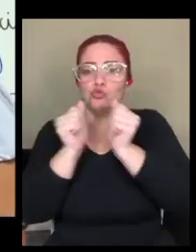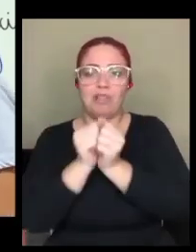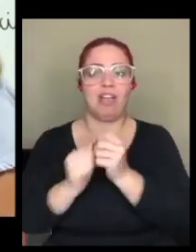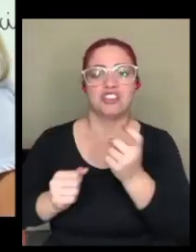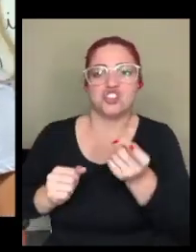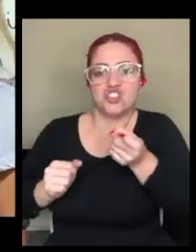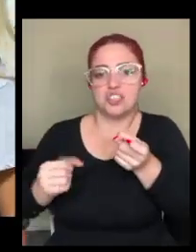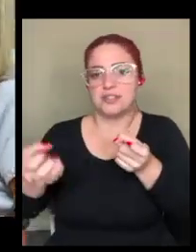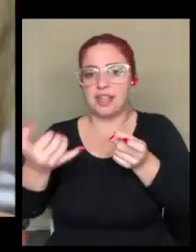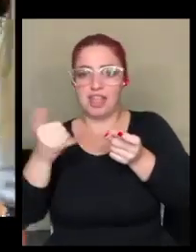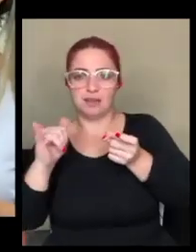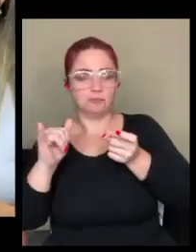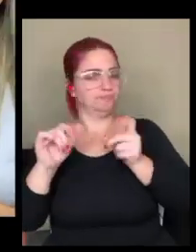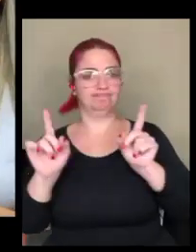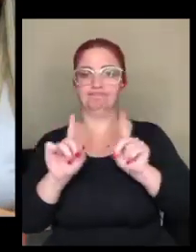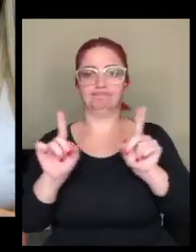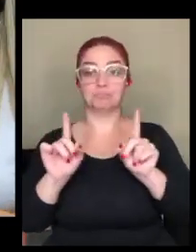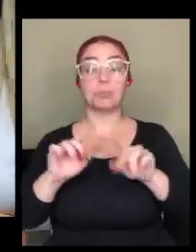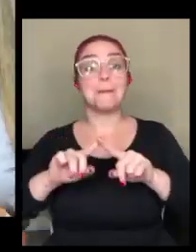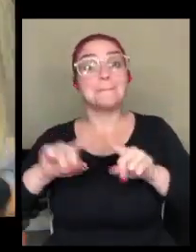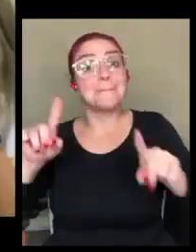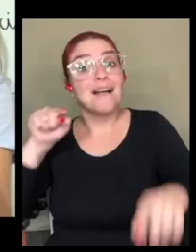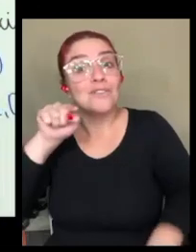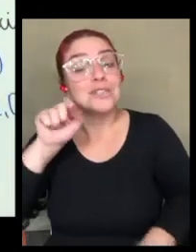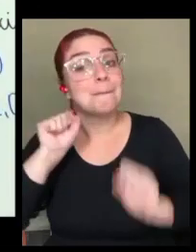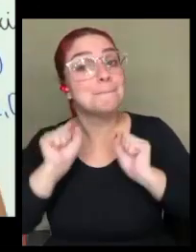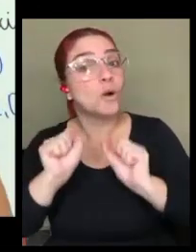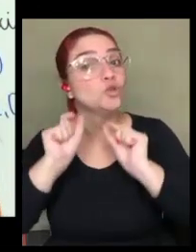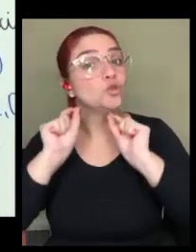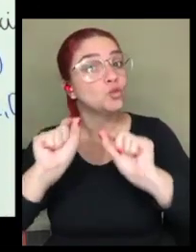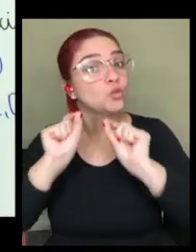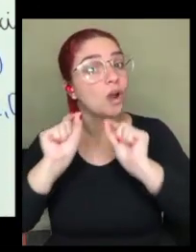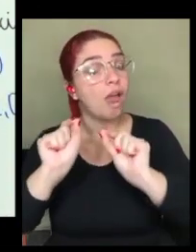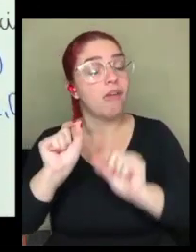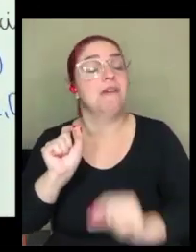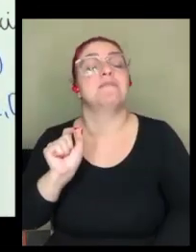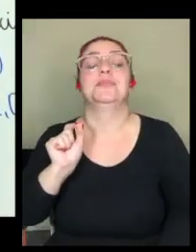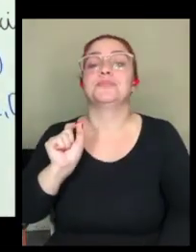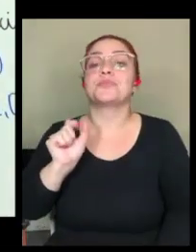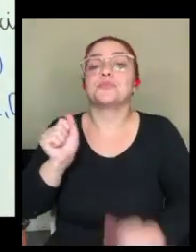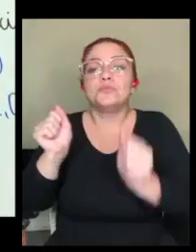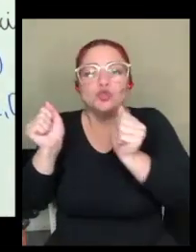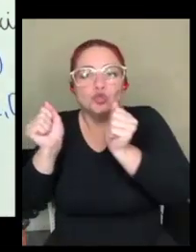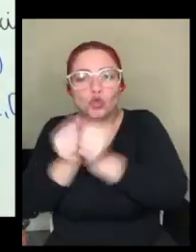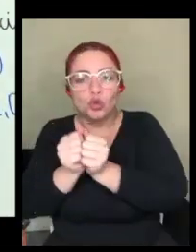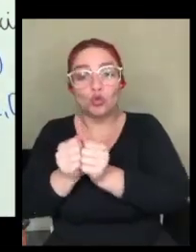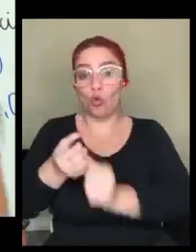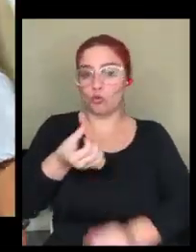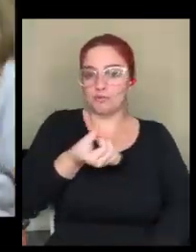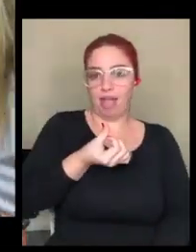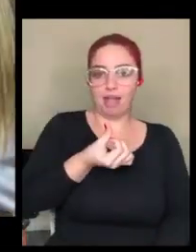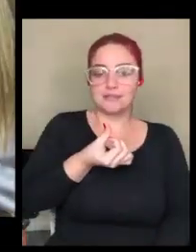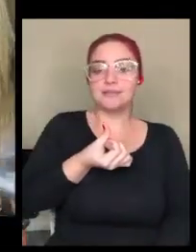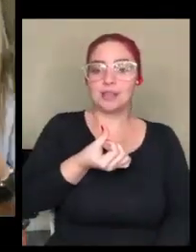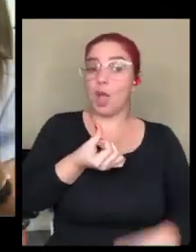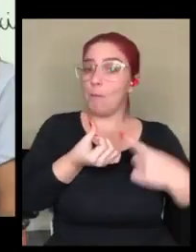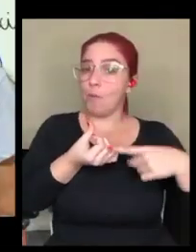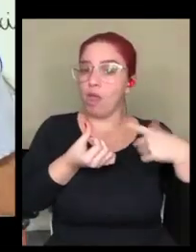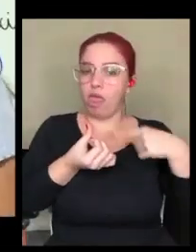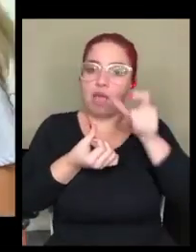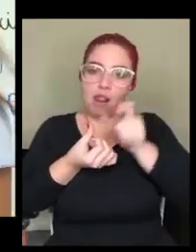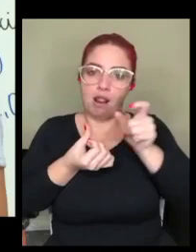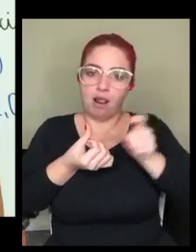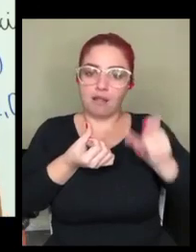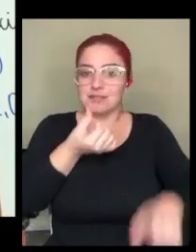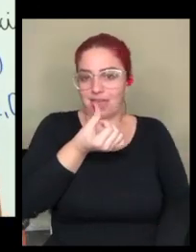juntar essas duas letras x com essa letra y. Mas eu posso fazer o que aqui, gente? Eu posso juntar esse 6, que são